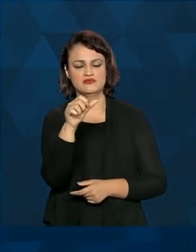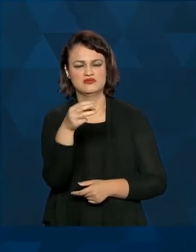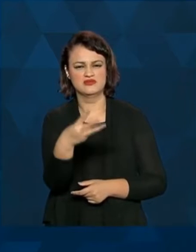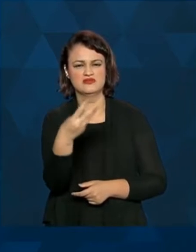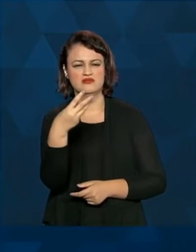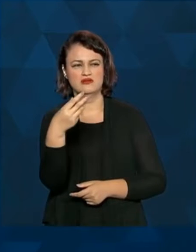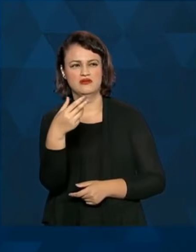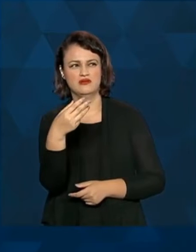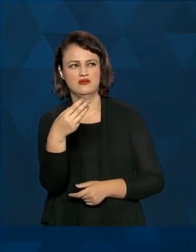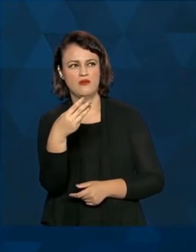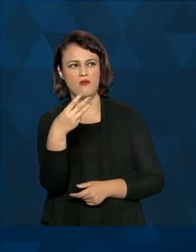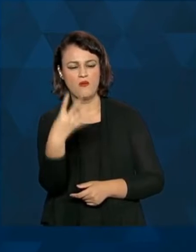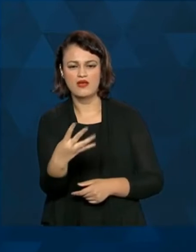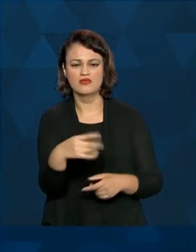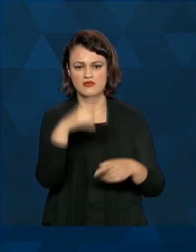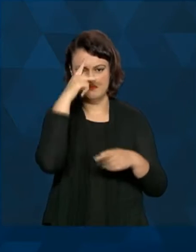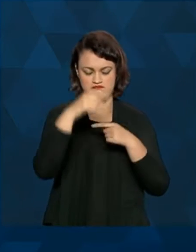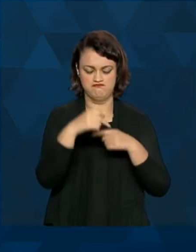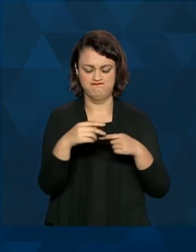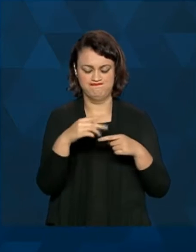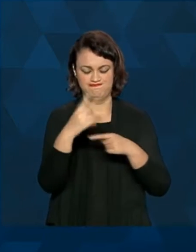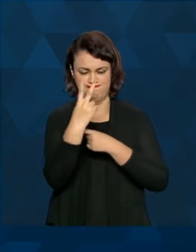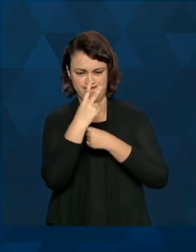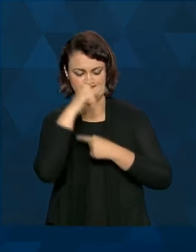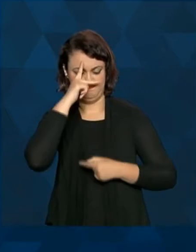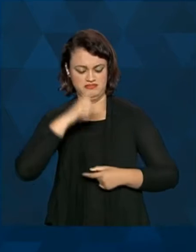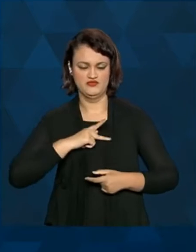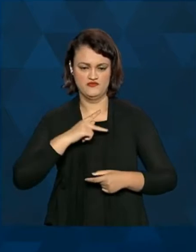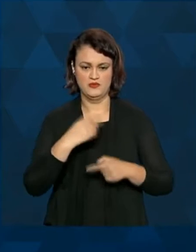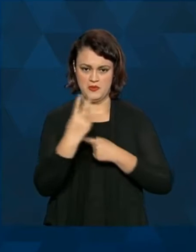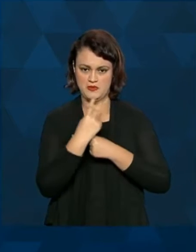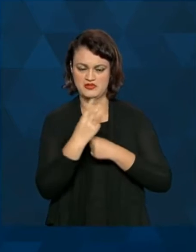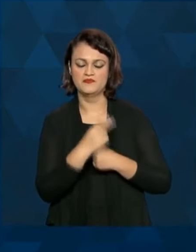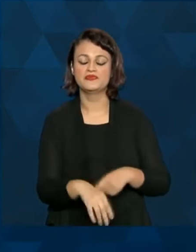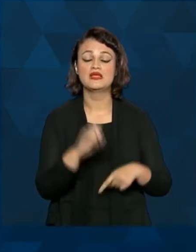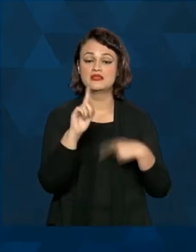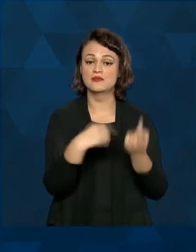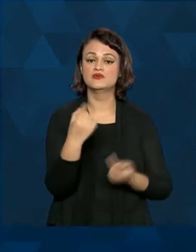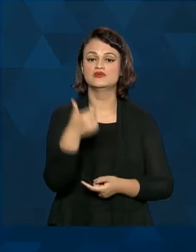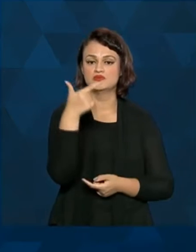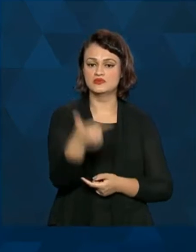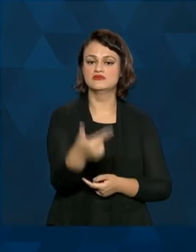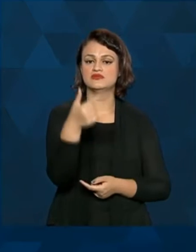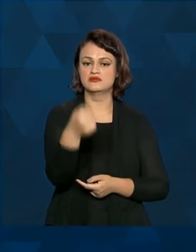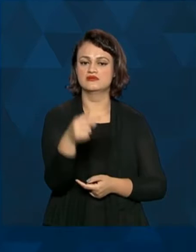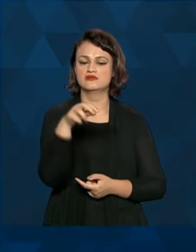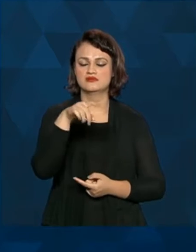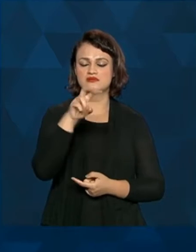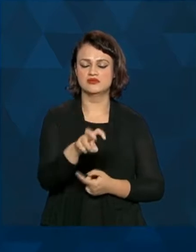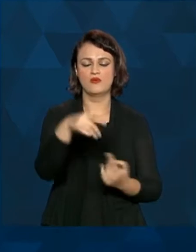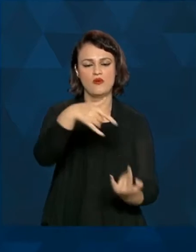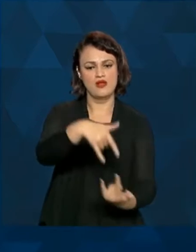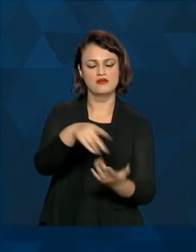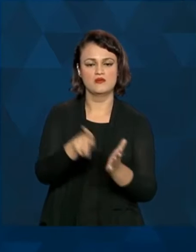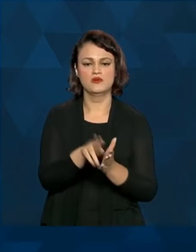7.062.834 equipamentos de proteção individual, foram habilitados 275 leitos de UTI,